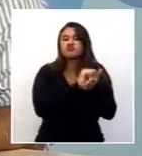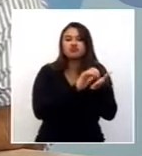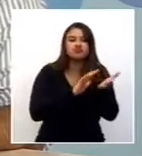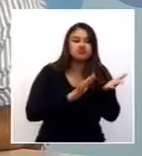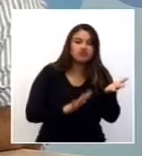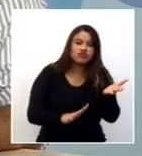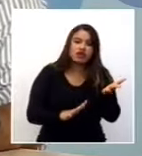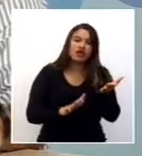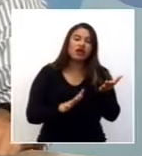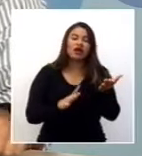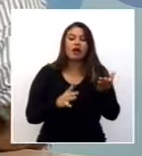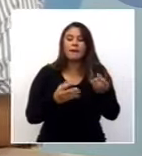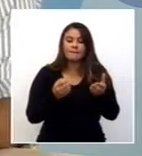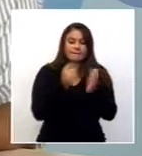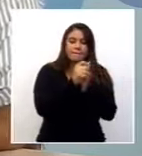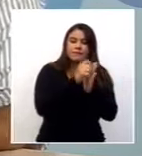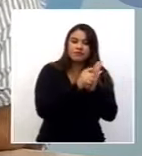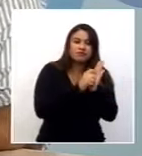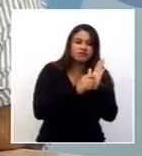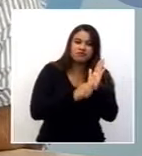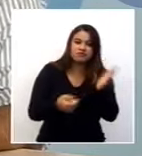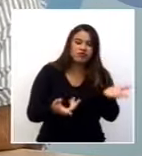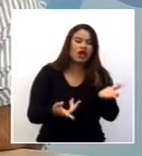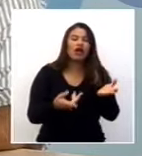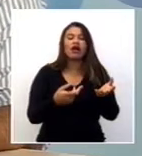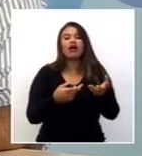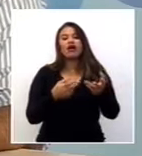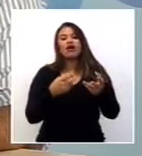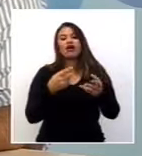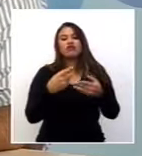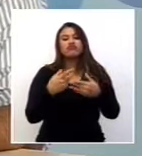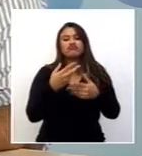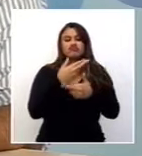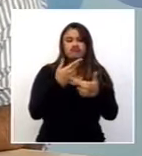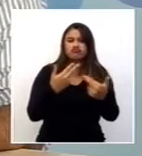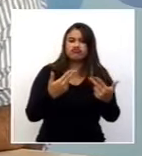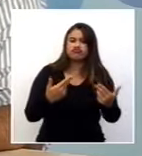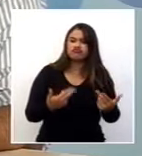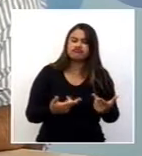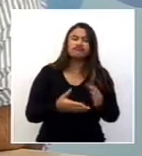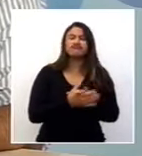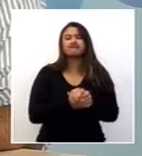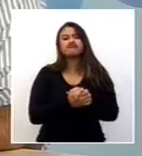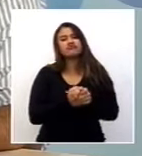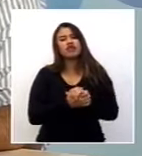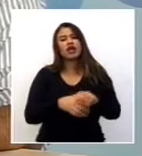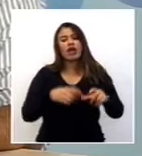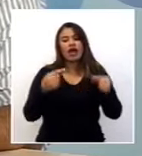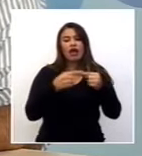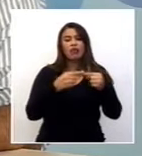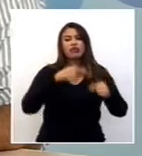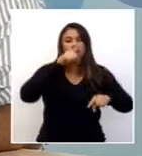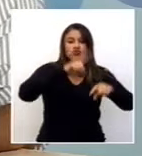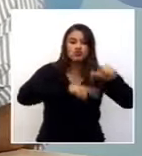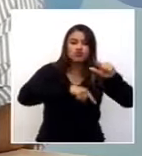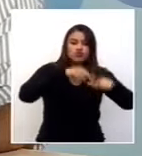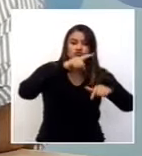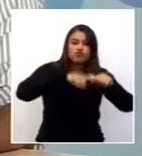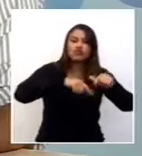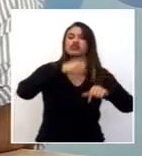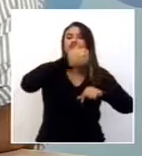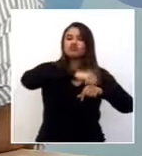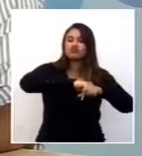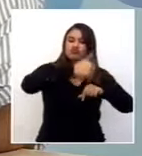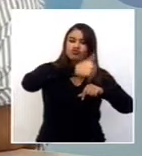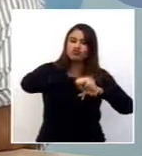atividade para eles escreverem. Então, a gente vai utilizar isso, é o instrumento avaliativo. O que é que você